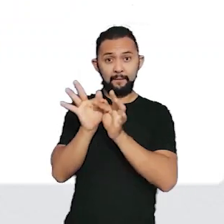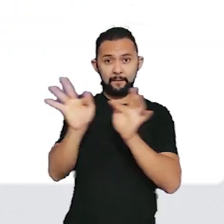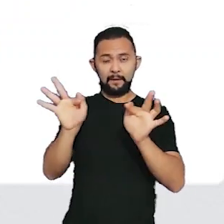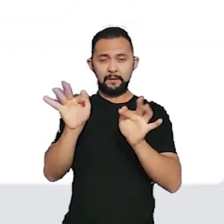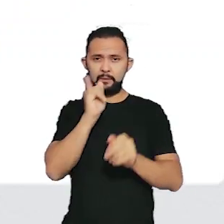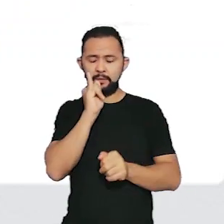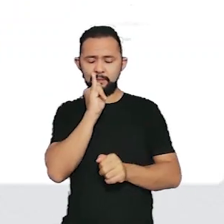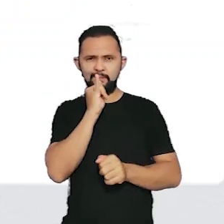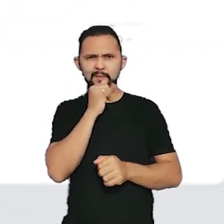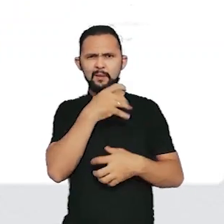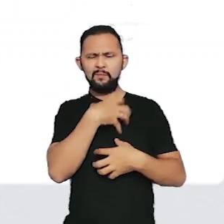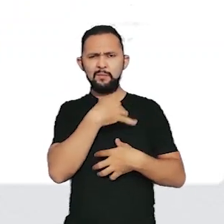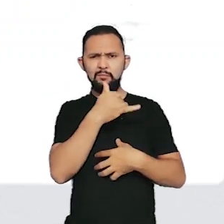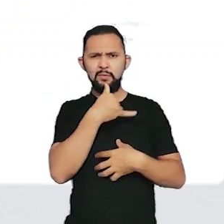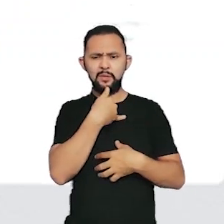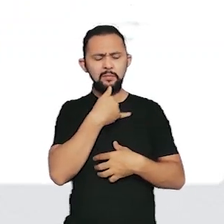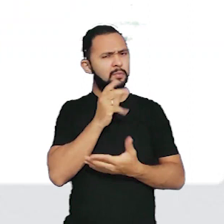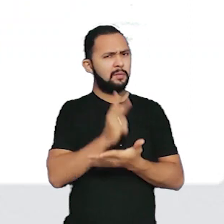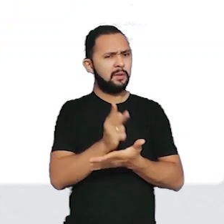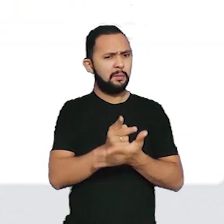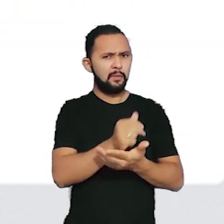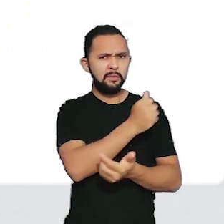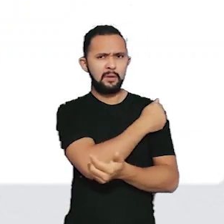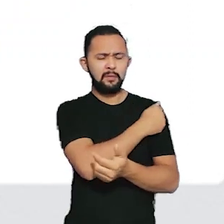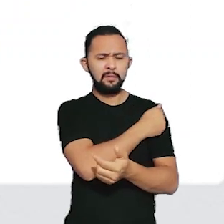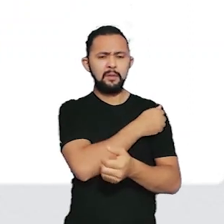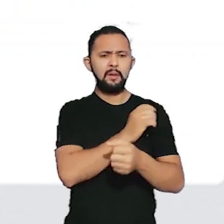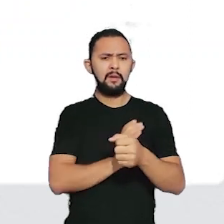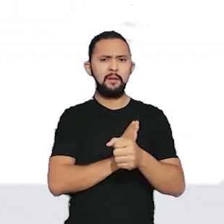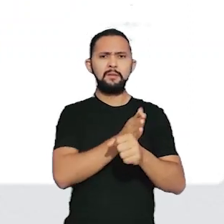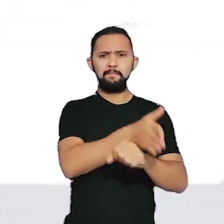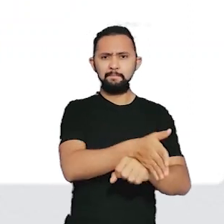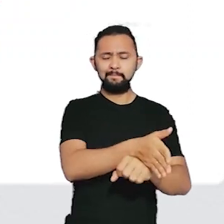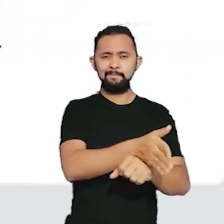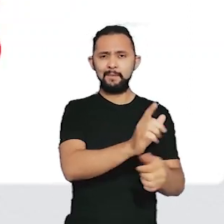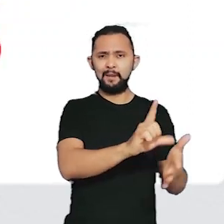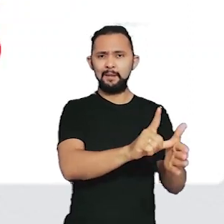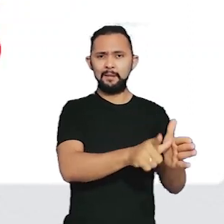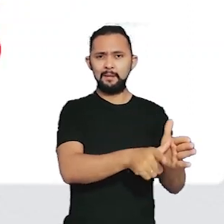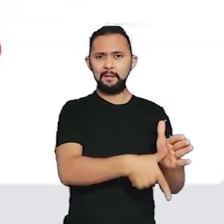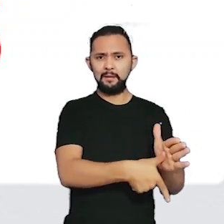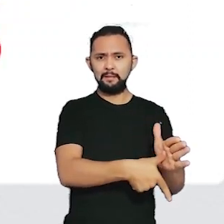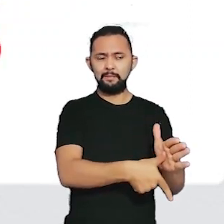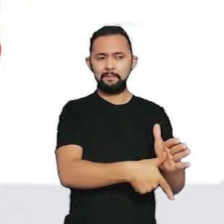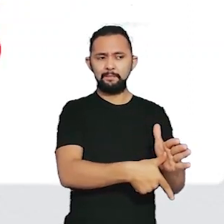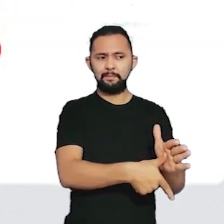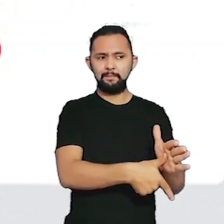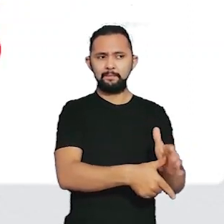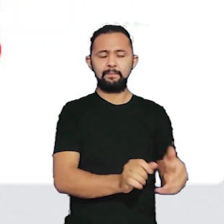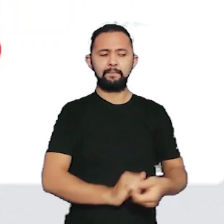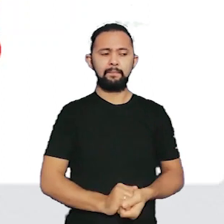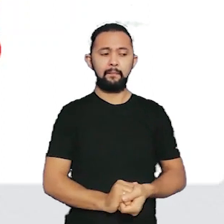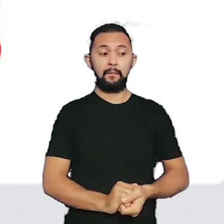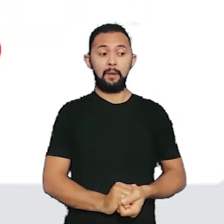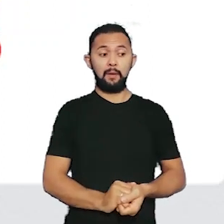os alunos chegam atrasados. Então, fico triste no momento em que os alunos chegam atrasados.